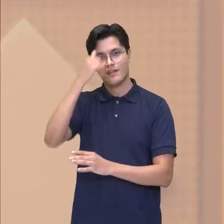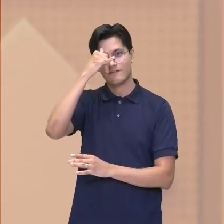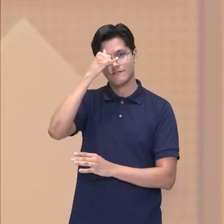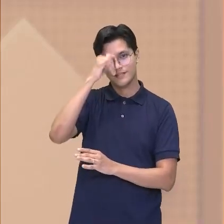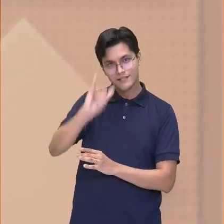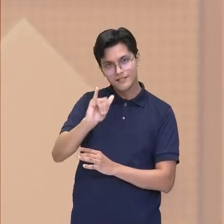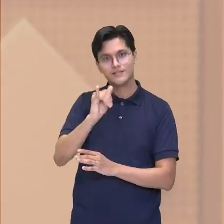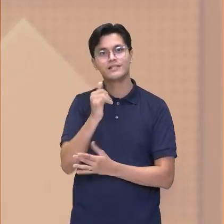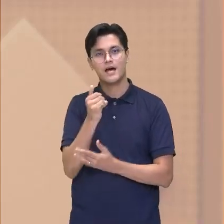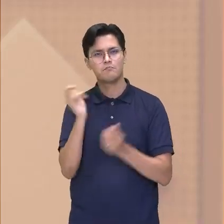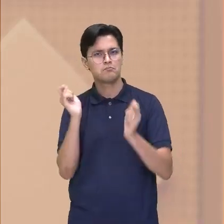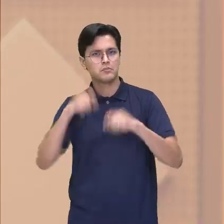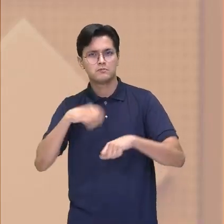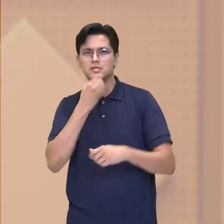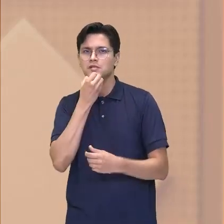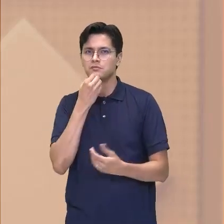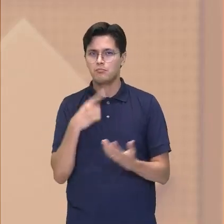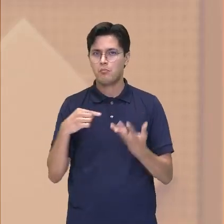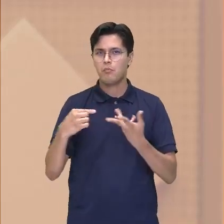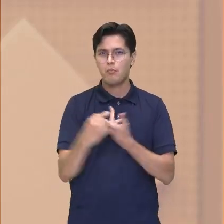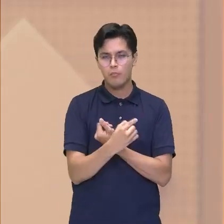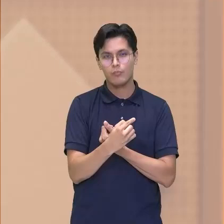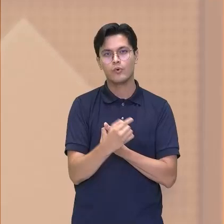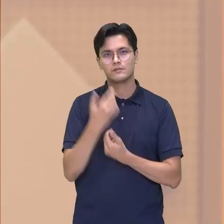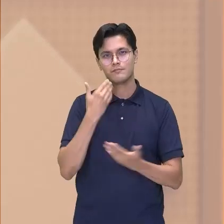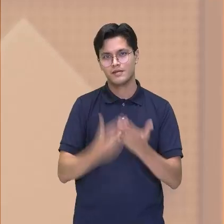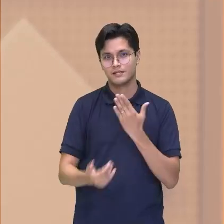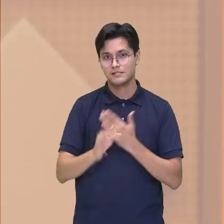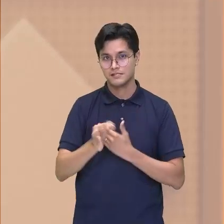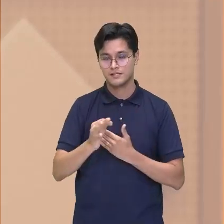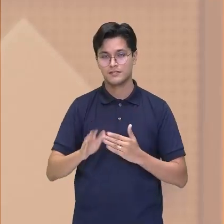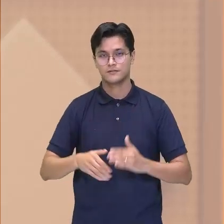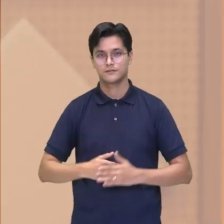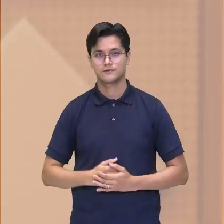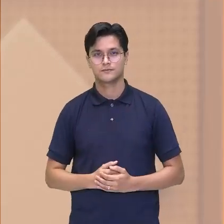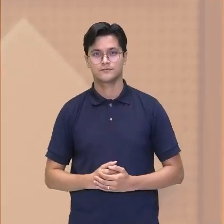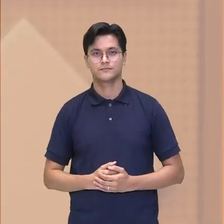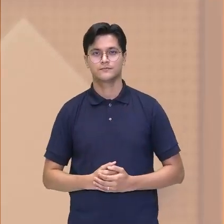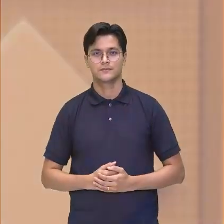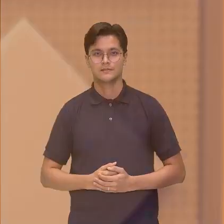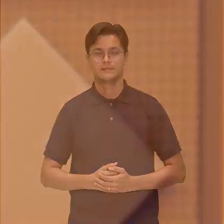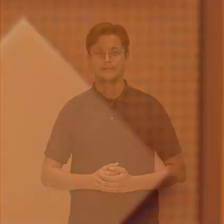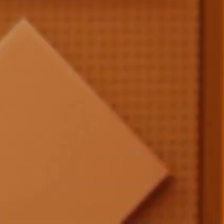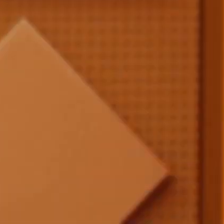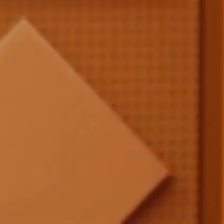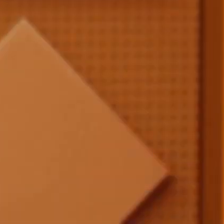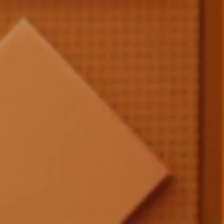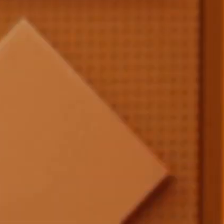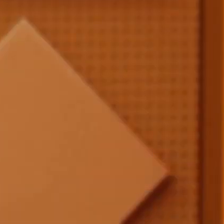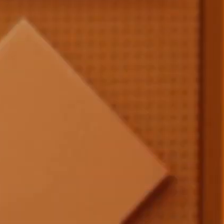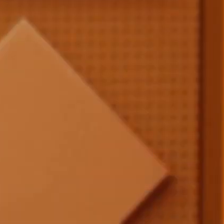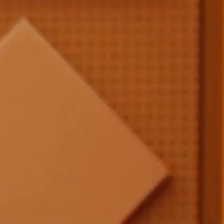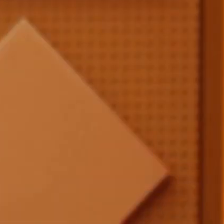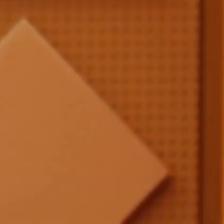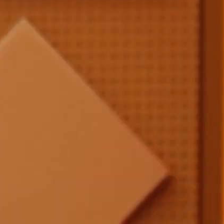ser essa ambivalência, assim como a nobreza. Então, a gente já tem um panorama social, né, de como esses